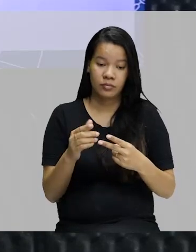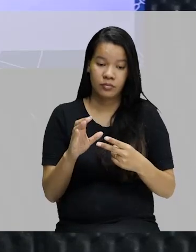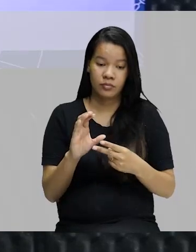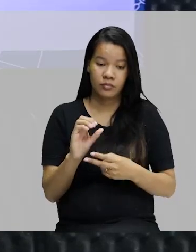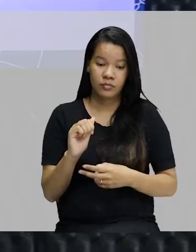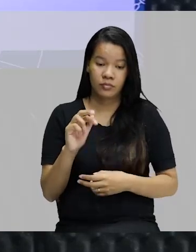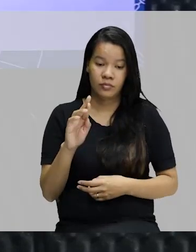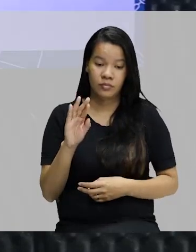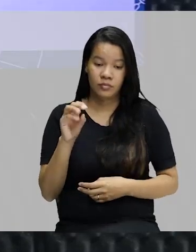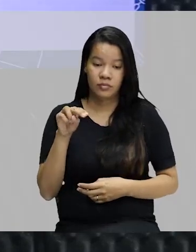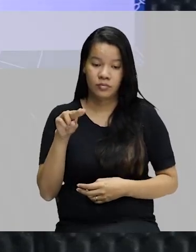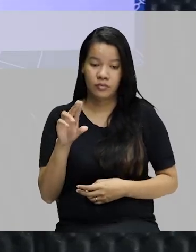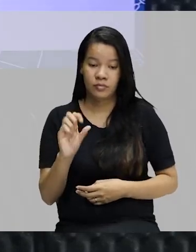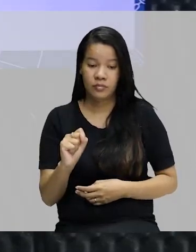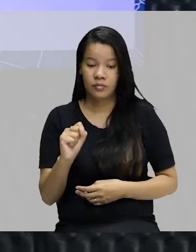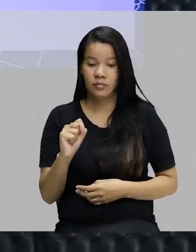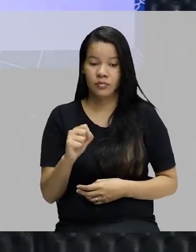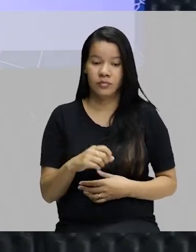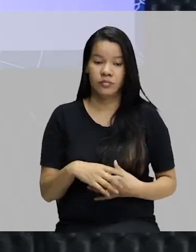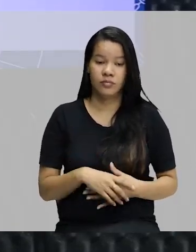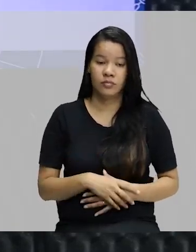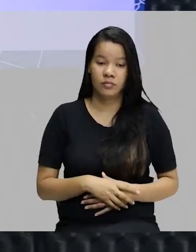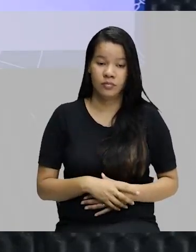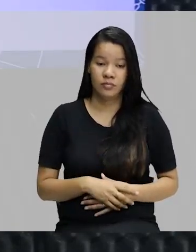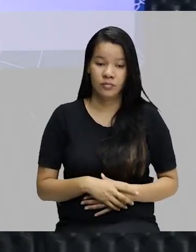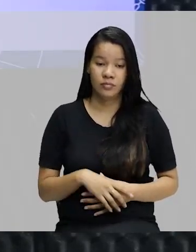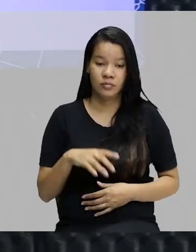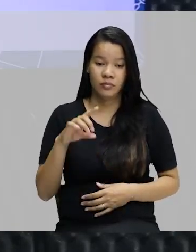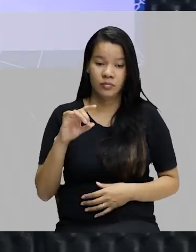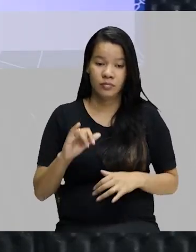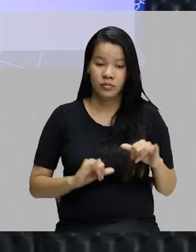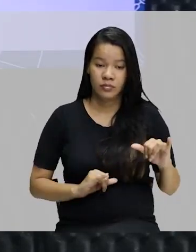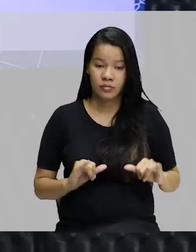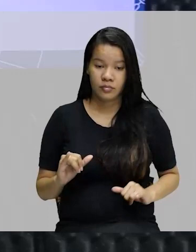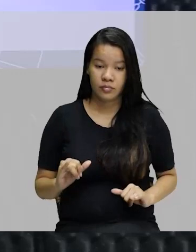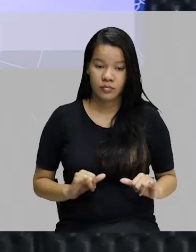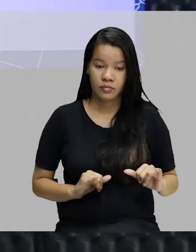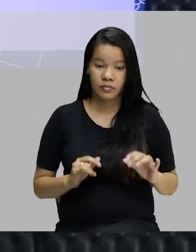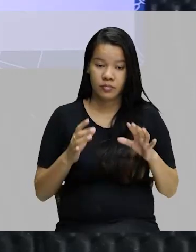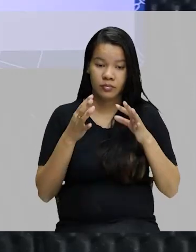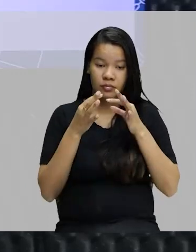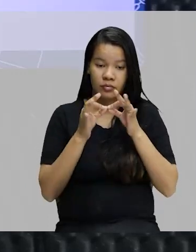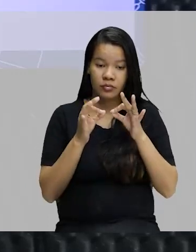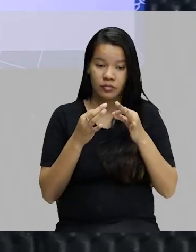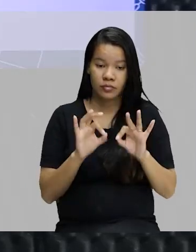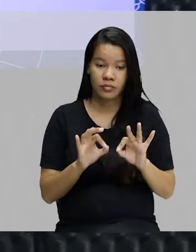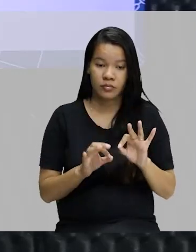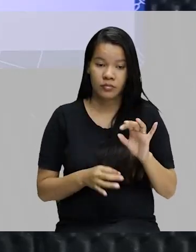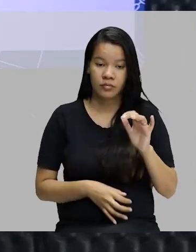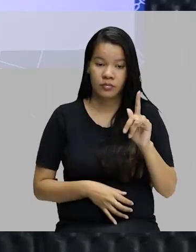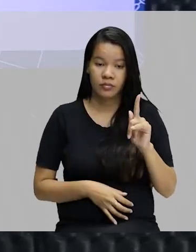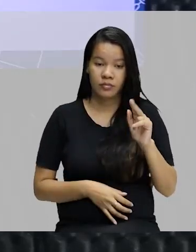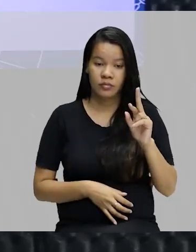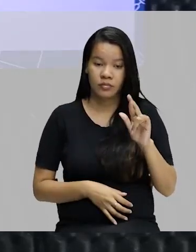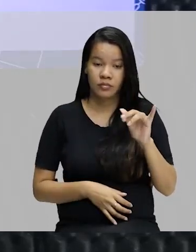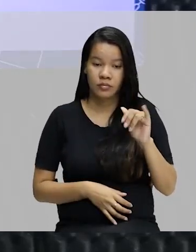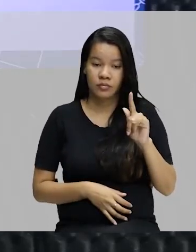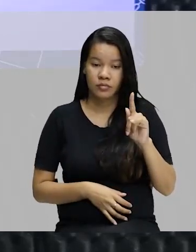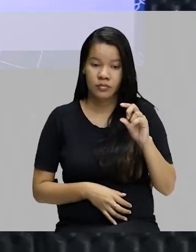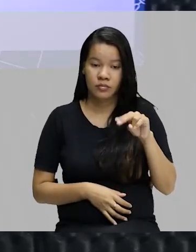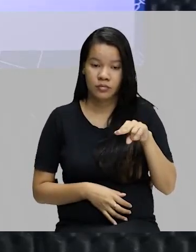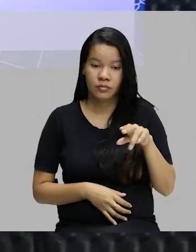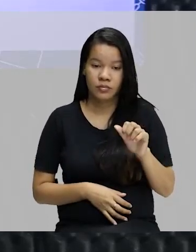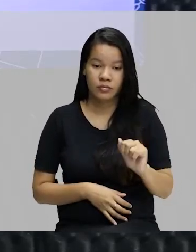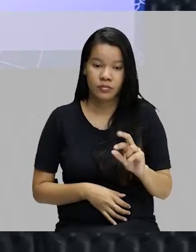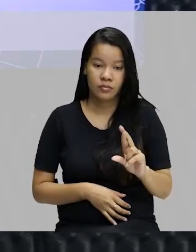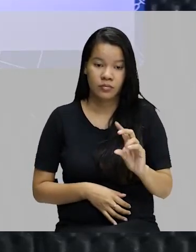etanal, aldeído de 2 carbonos, sofrendo a síntese de Grignard, certo? Ó, eu vou ter um